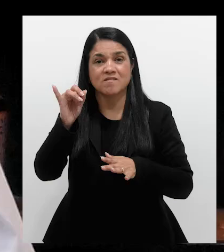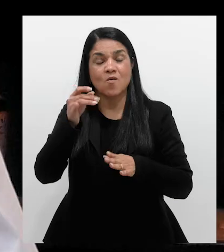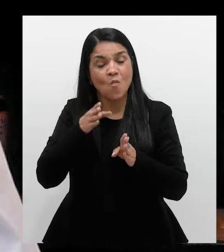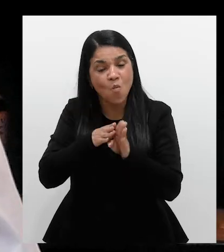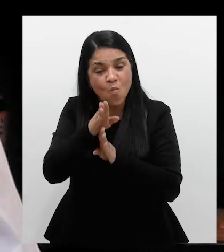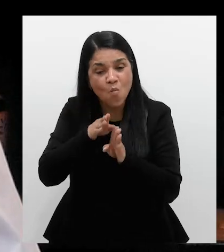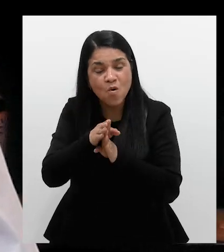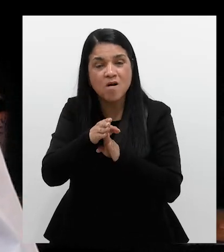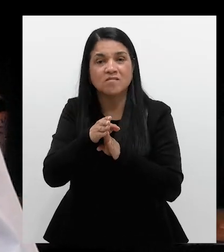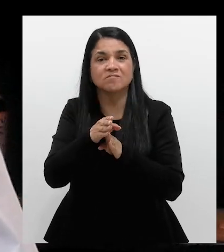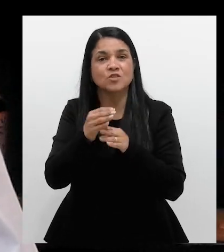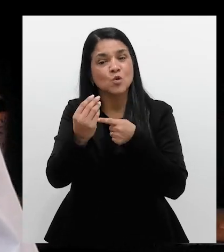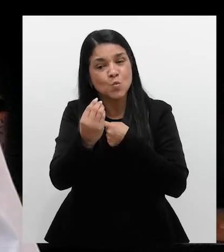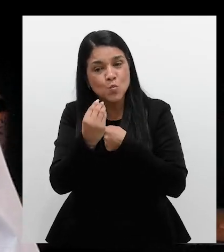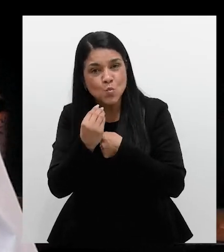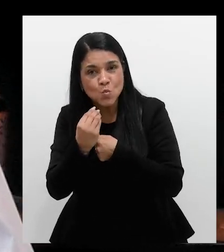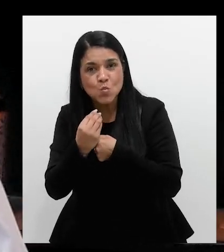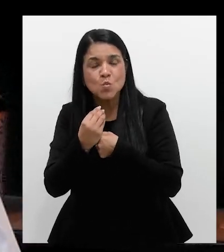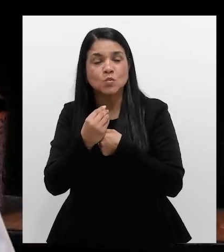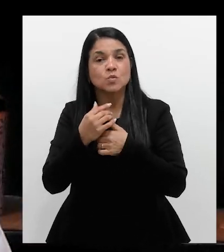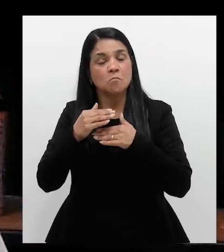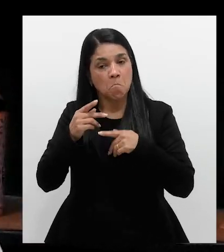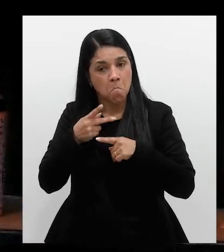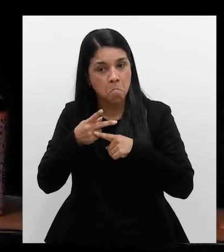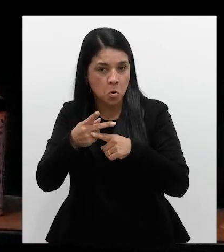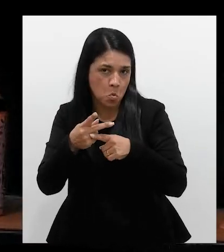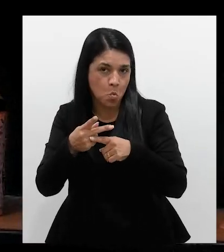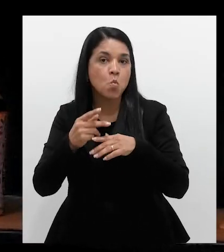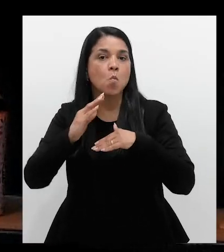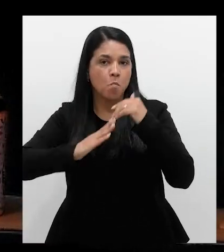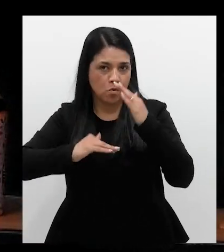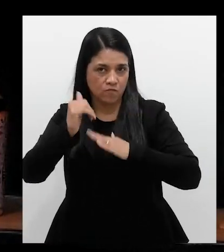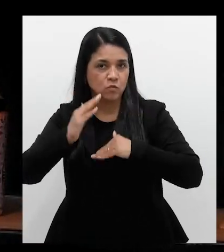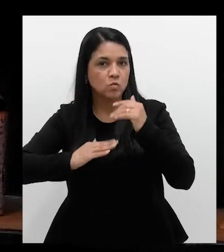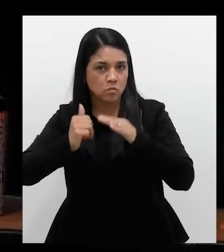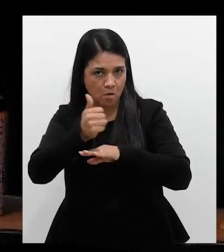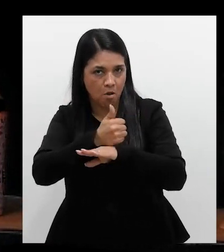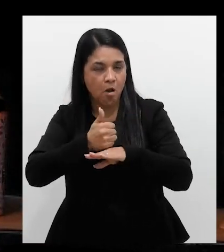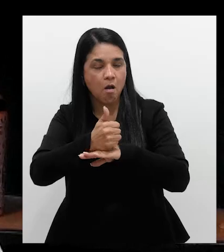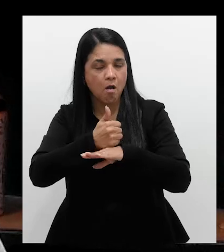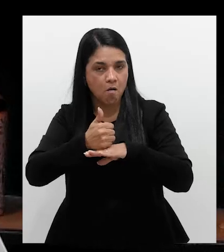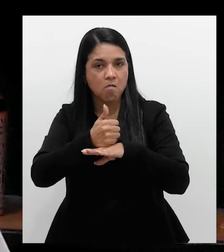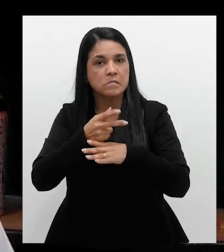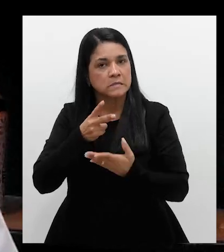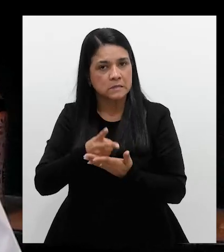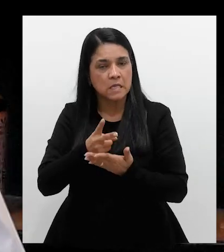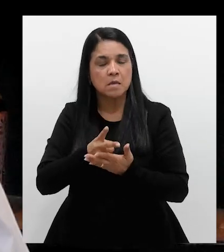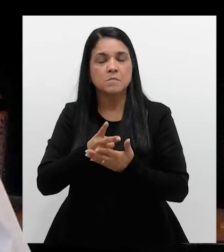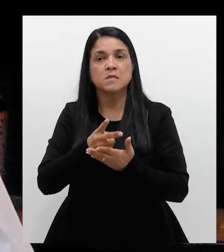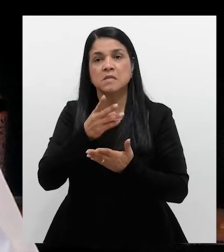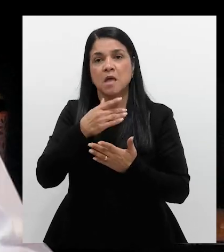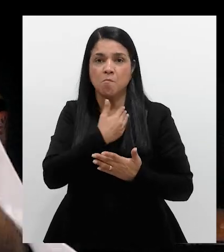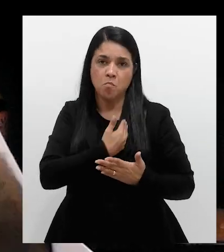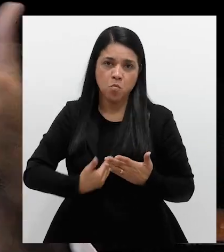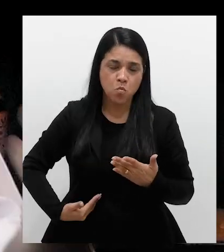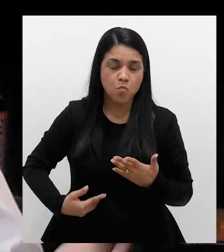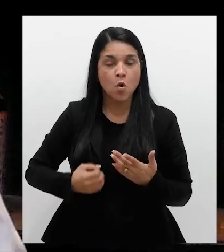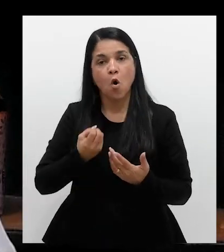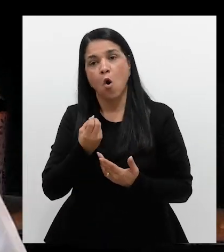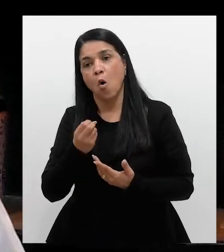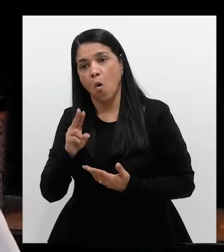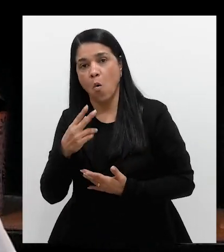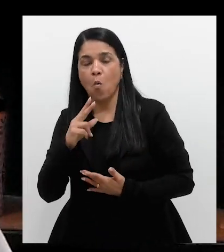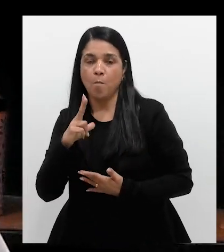Então, a orientação é que todo mundo se previna, busque o profissional, claro que sozinho a gente não consegue, então buscar o profissional, seja na rede